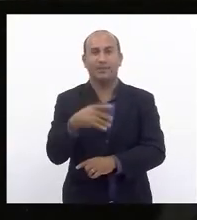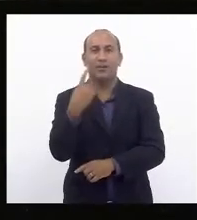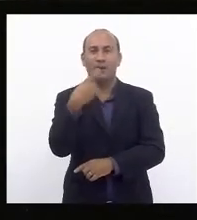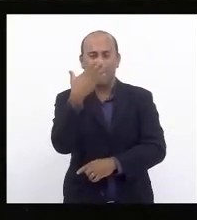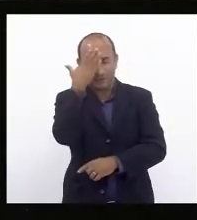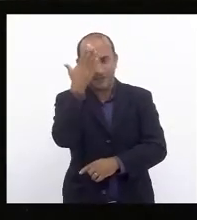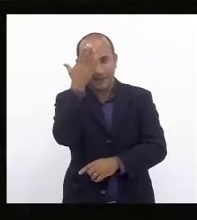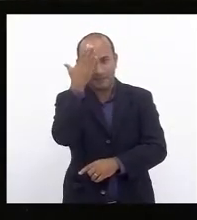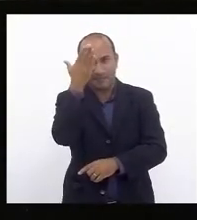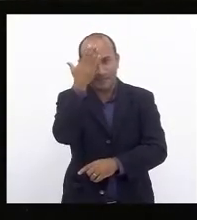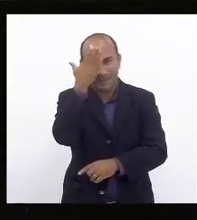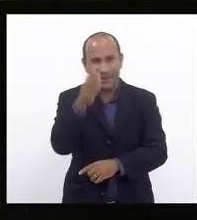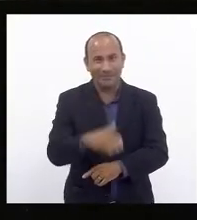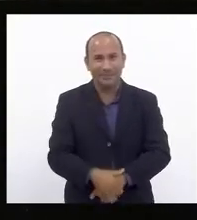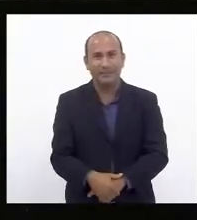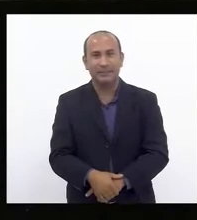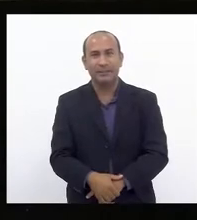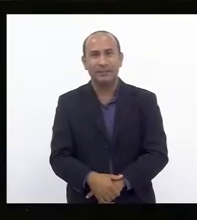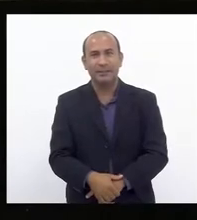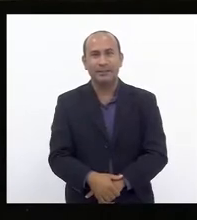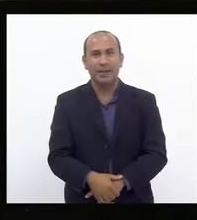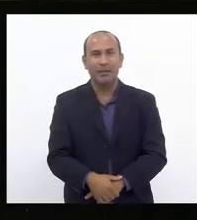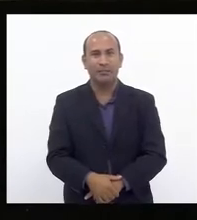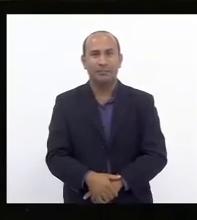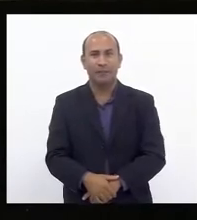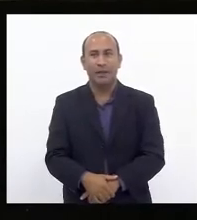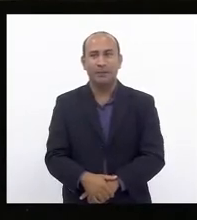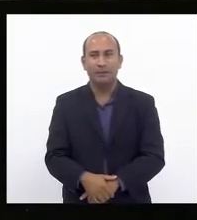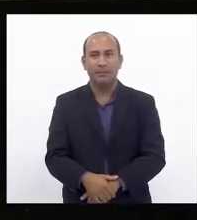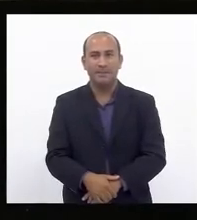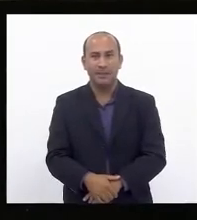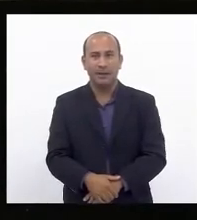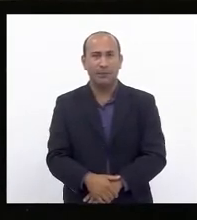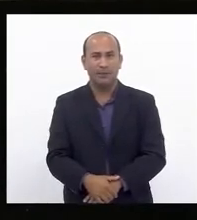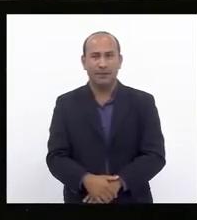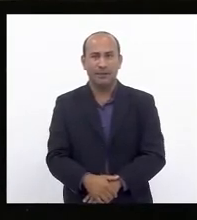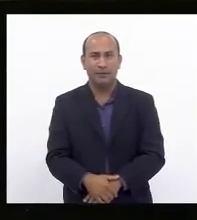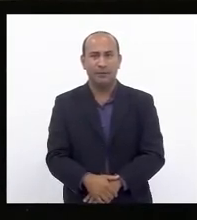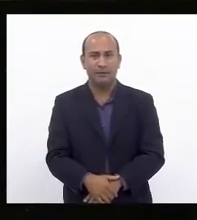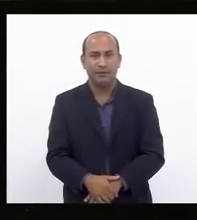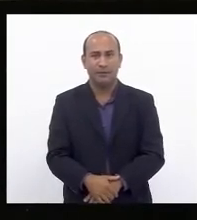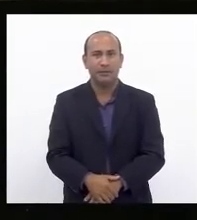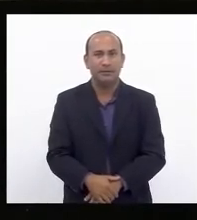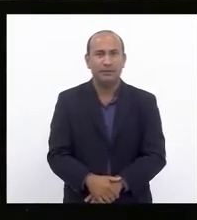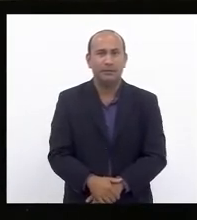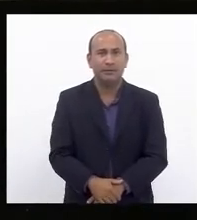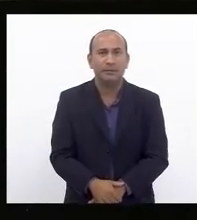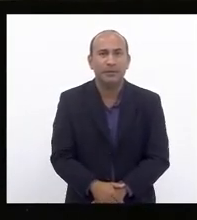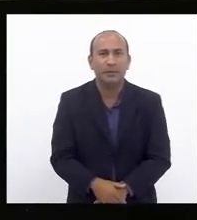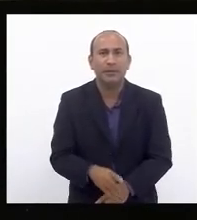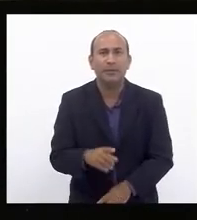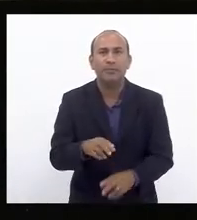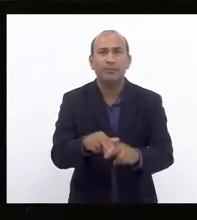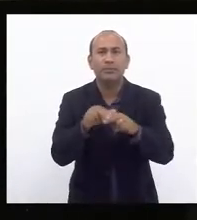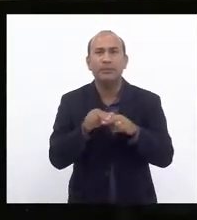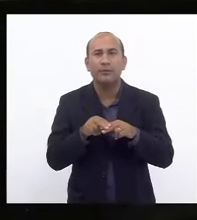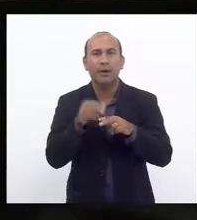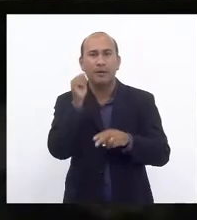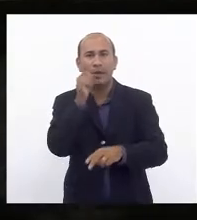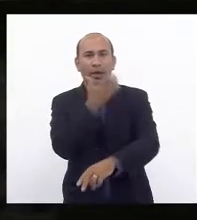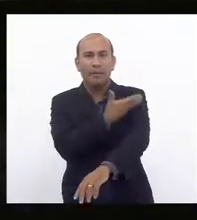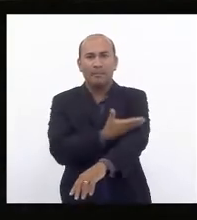sabemos que uma grande parcela, deputada Marta Rocha, não só de mulheres negras, como indígenas, brancas também,